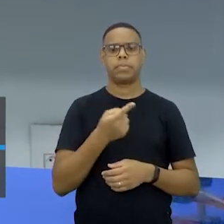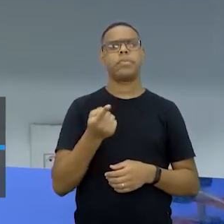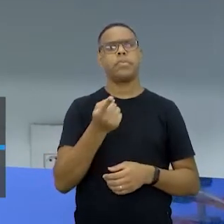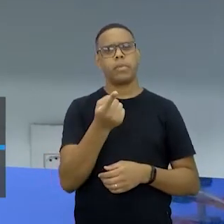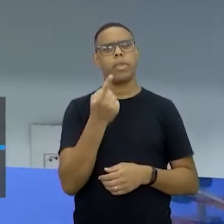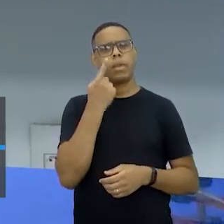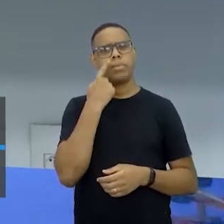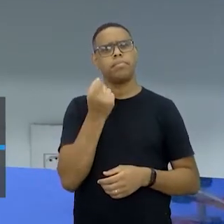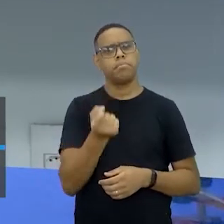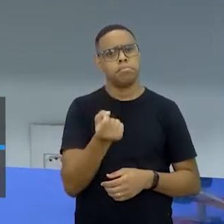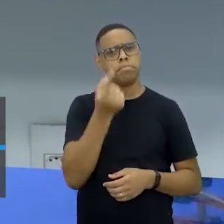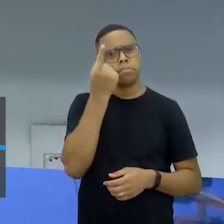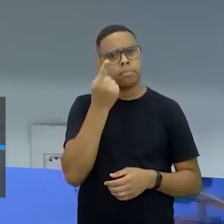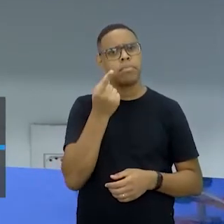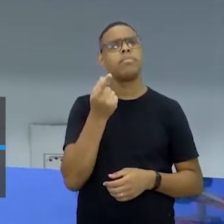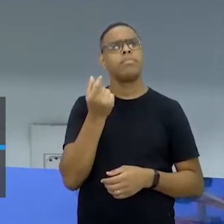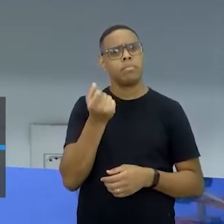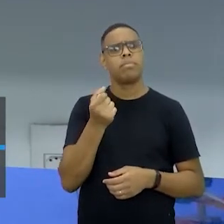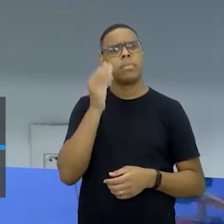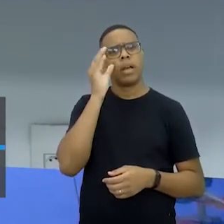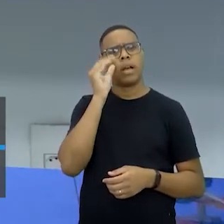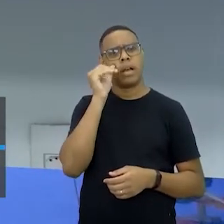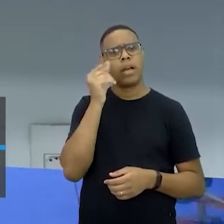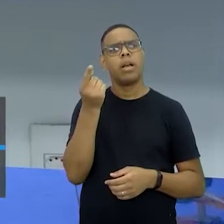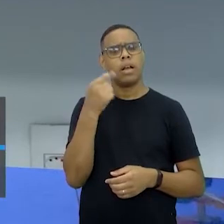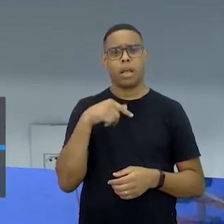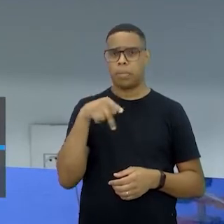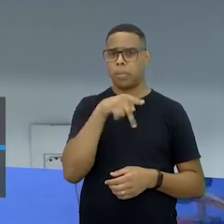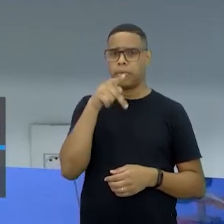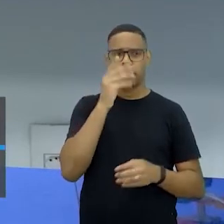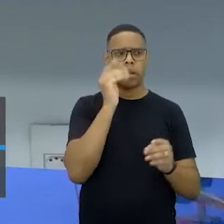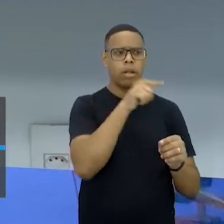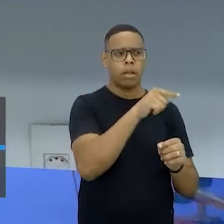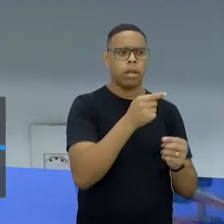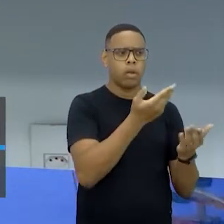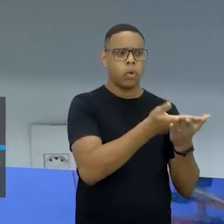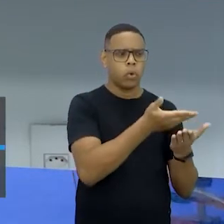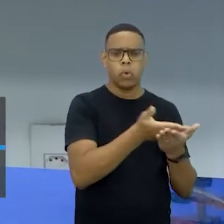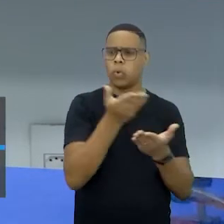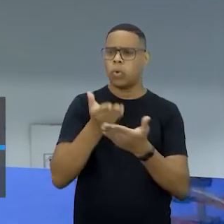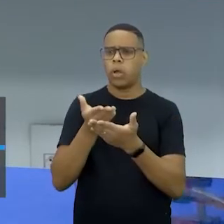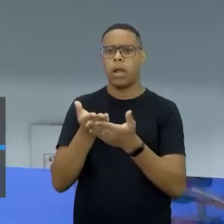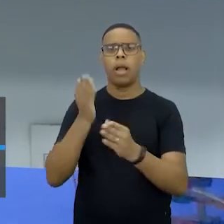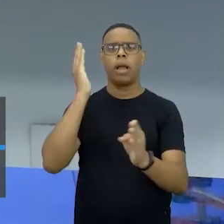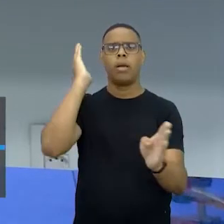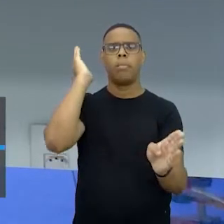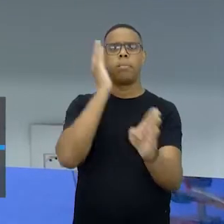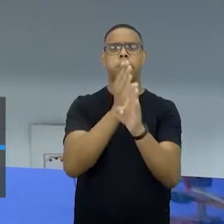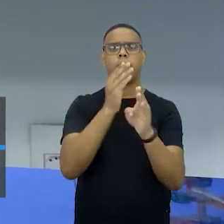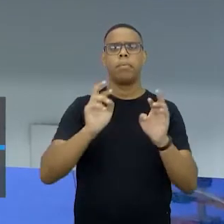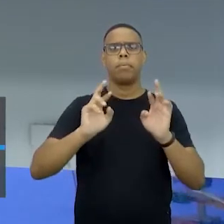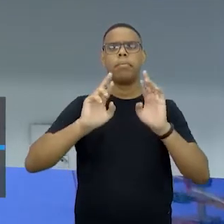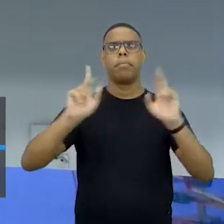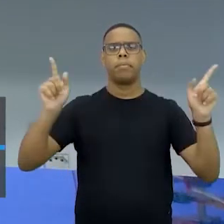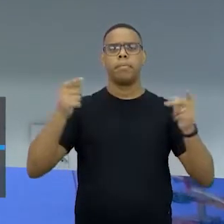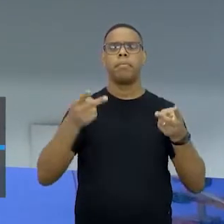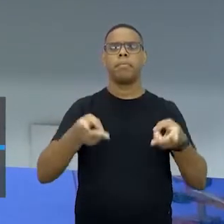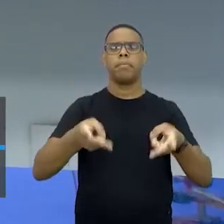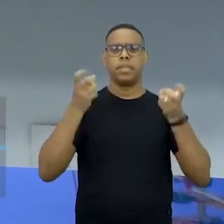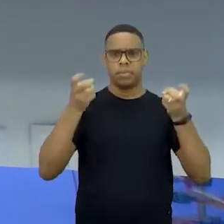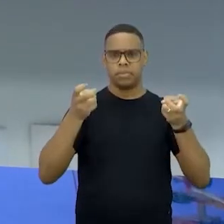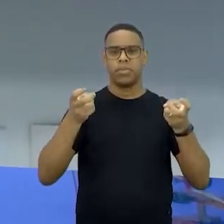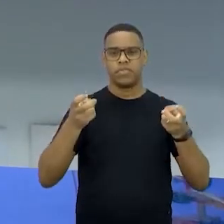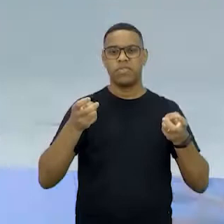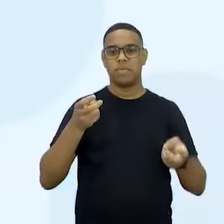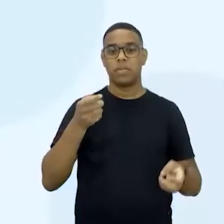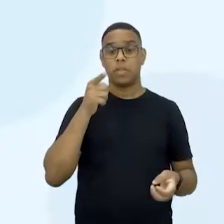olha só que coisa mais interessante que a professora acabou estudando e acabou percebendo E aí